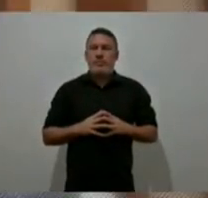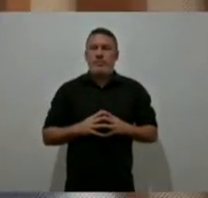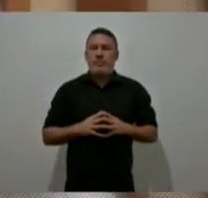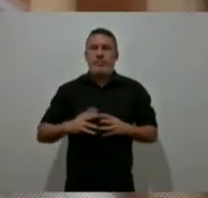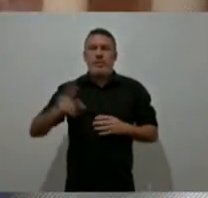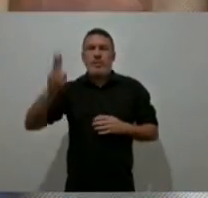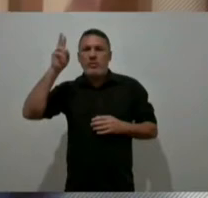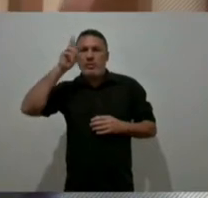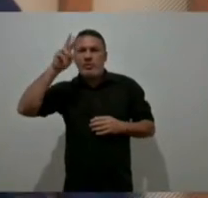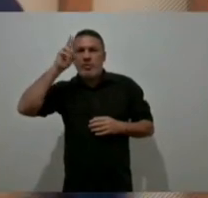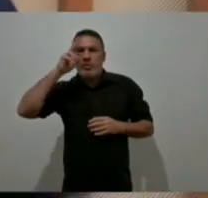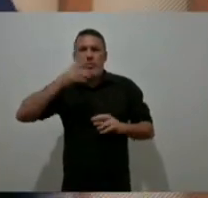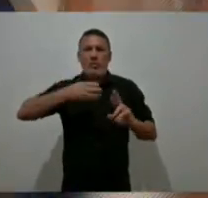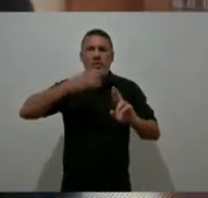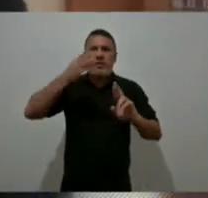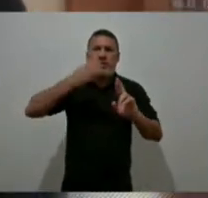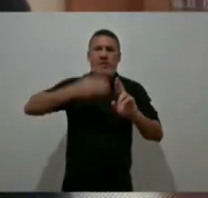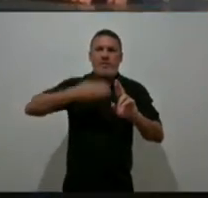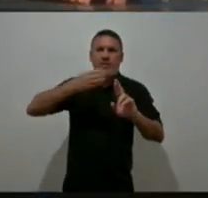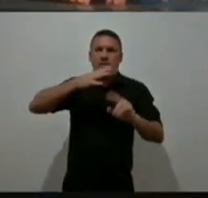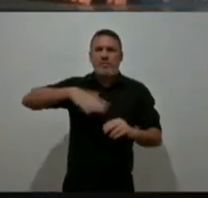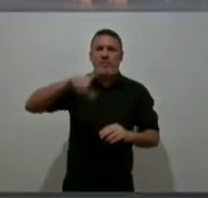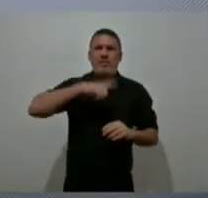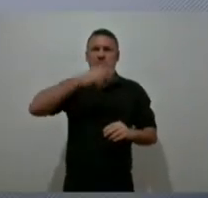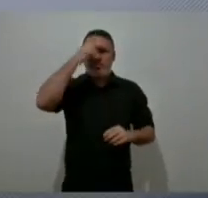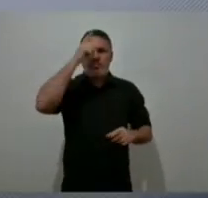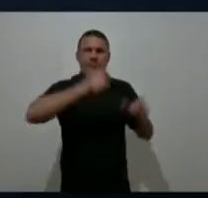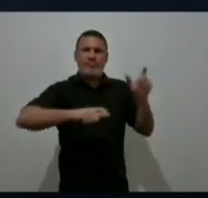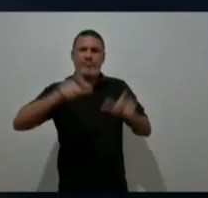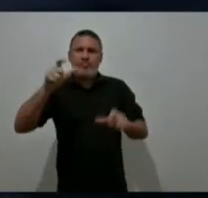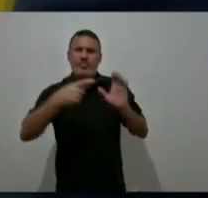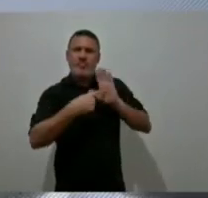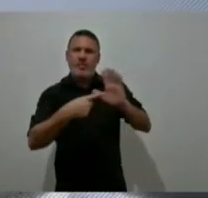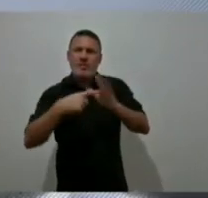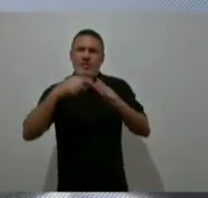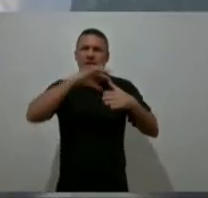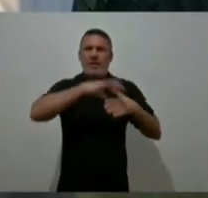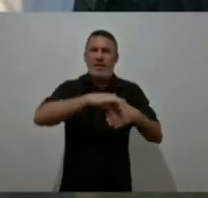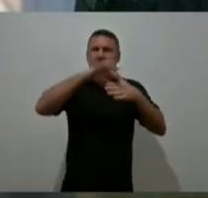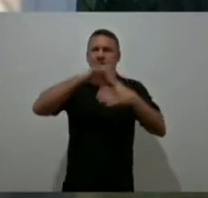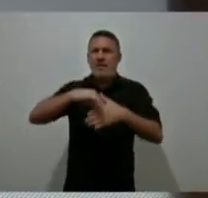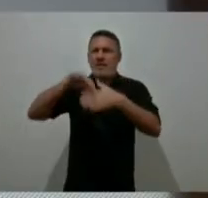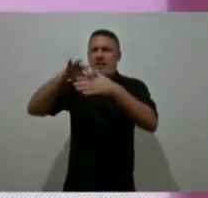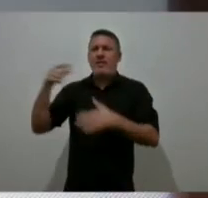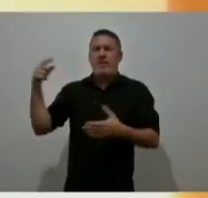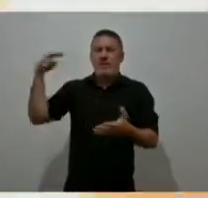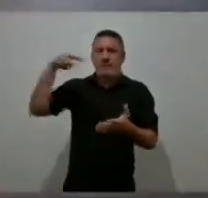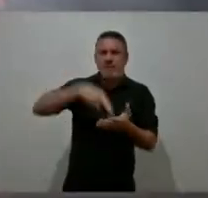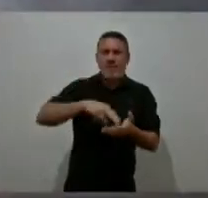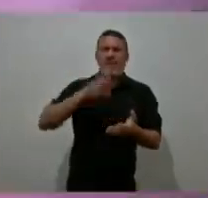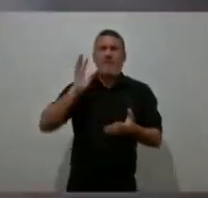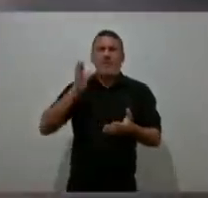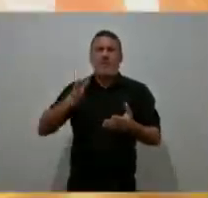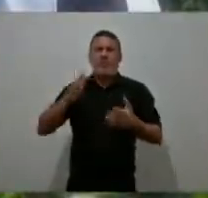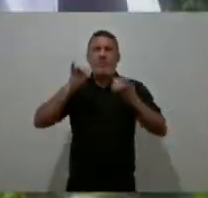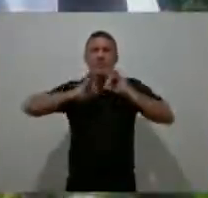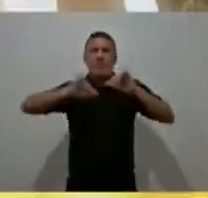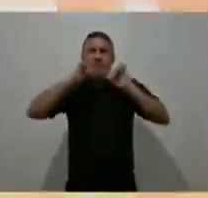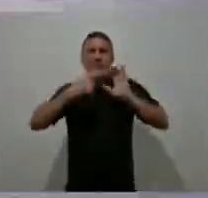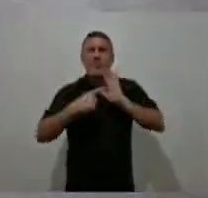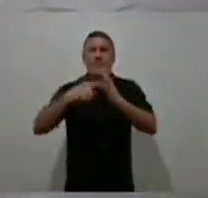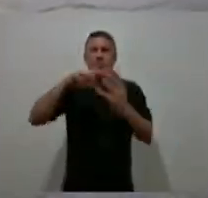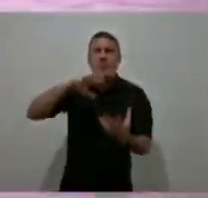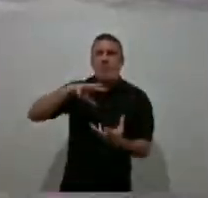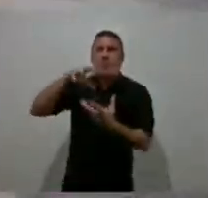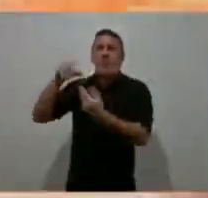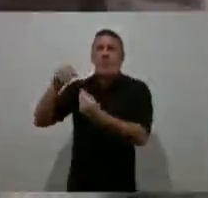Muitas personalidades e líderes já marcaram presença no programa Mundo Business. Do luxo ao